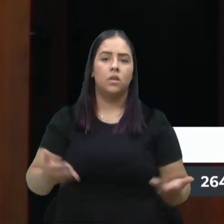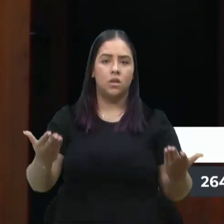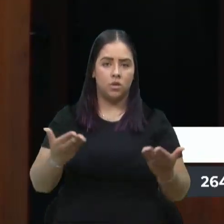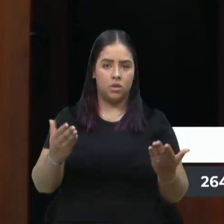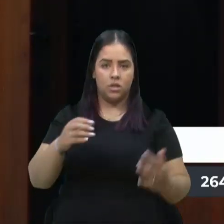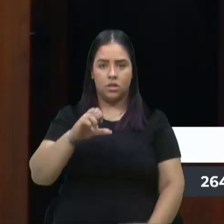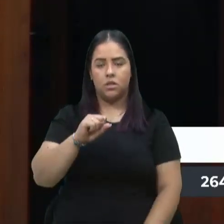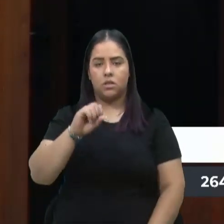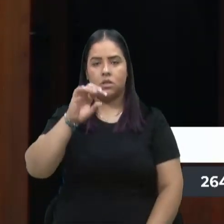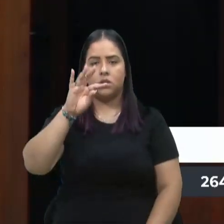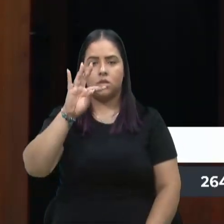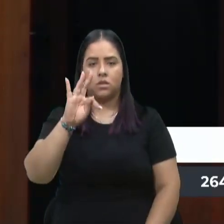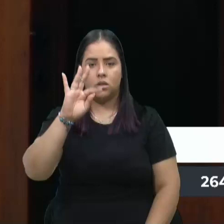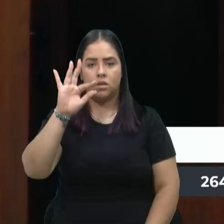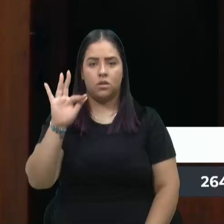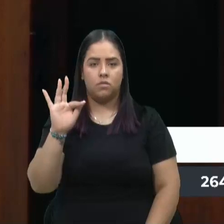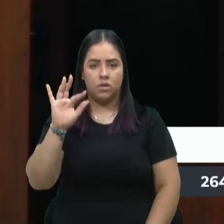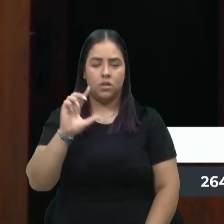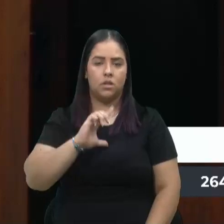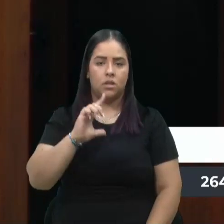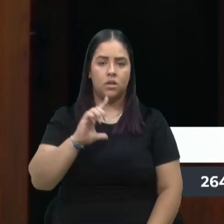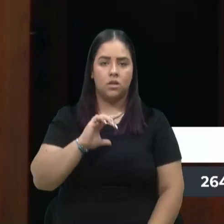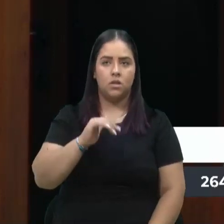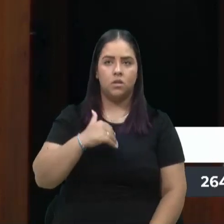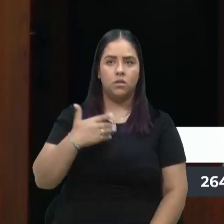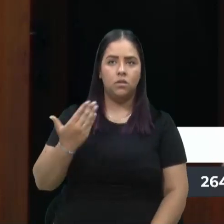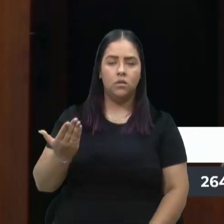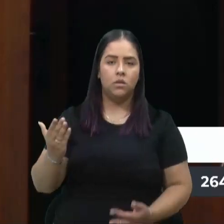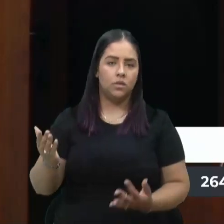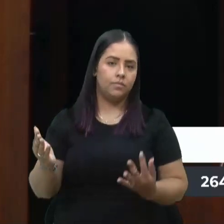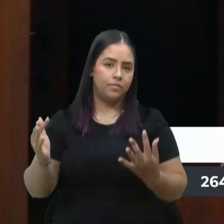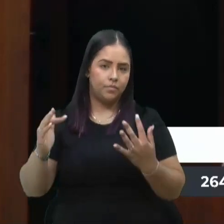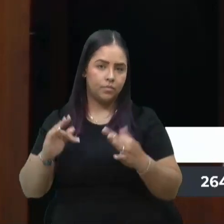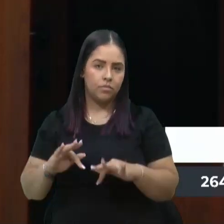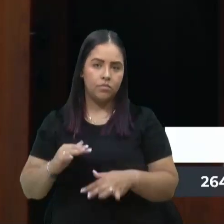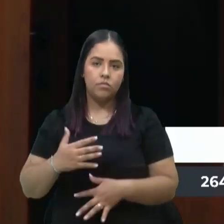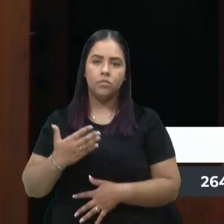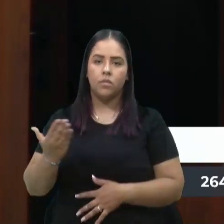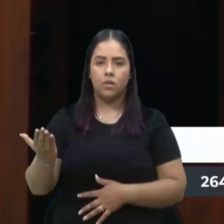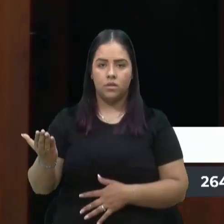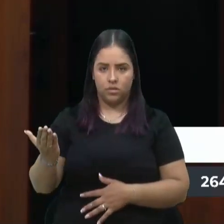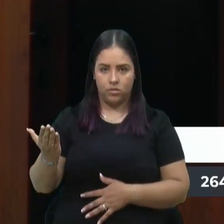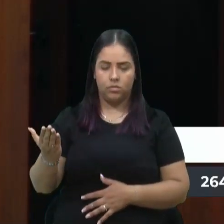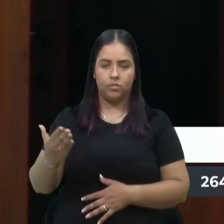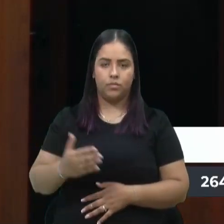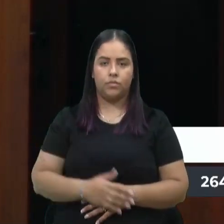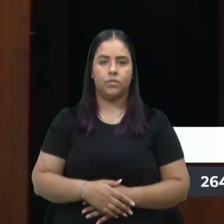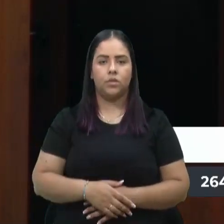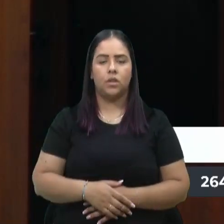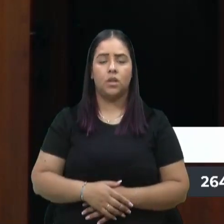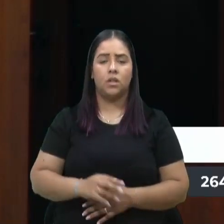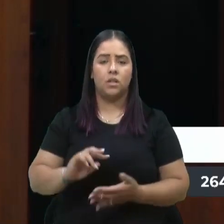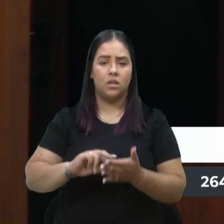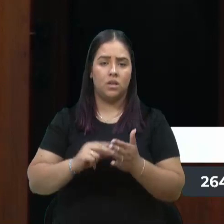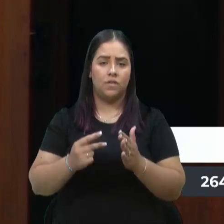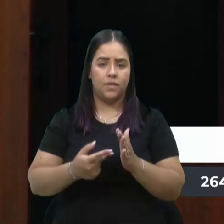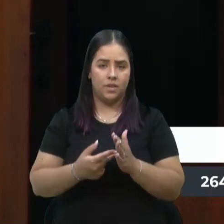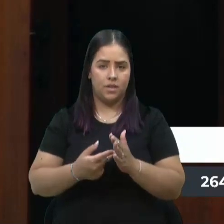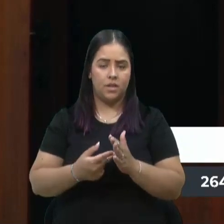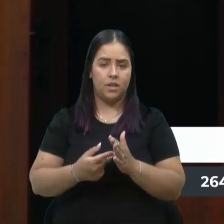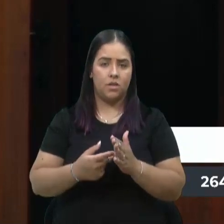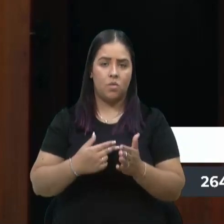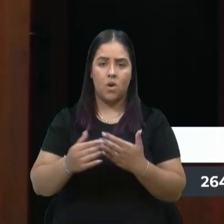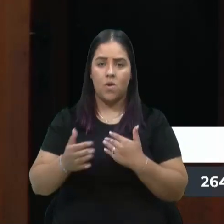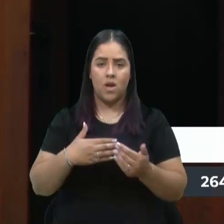STF está com essa situação do fim do trânsito em julgado. Quer dizer o quê? Qualquer processo que